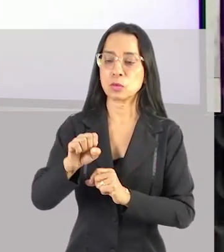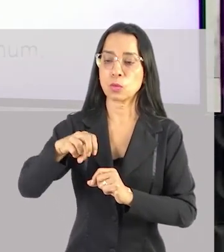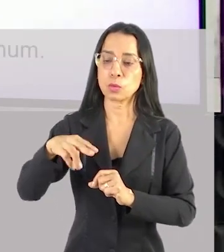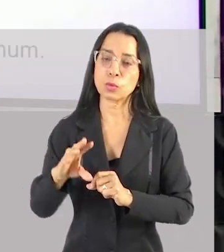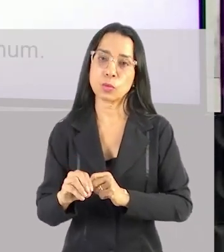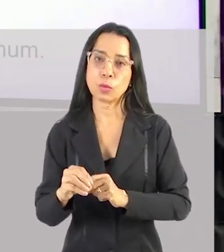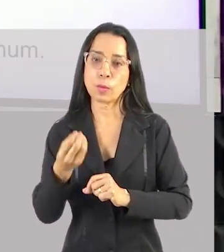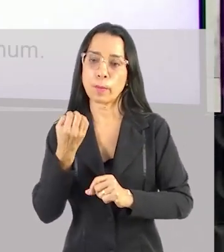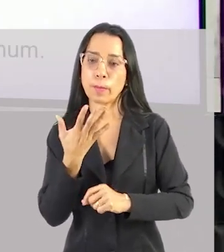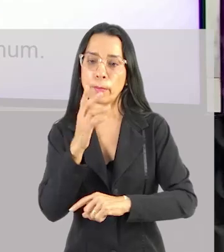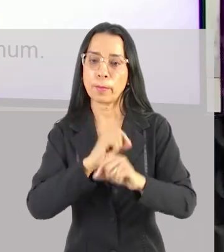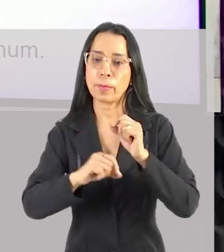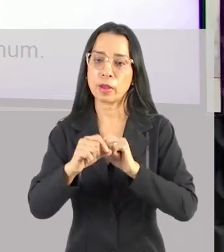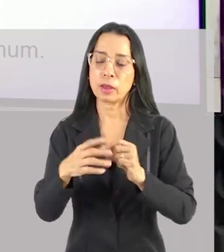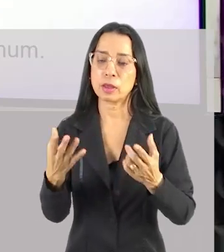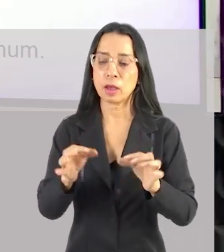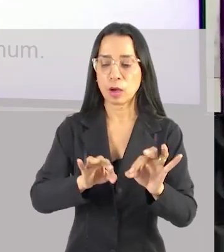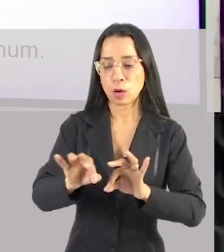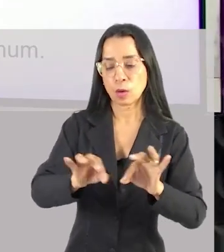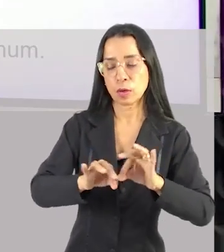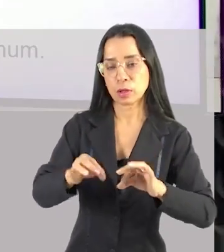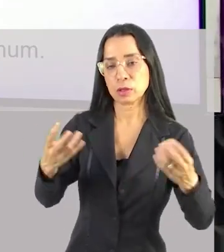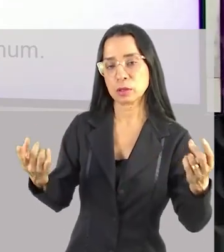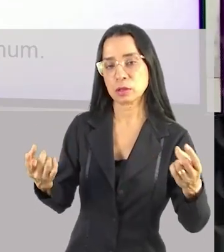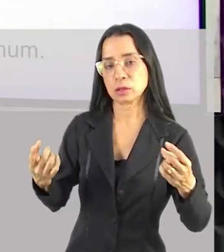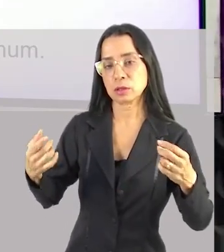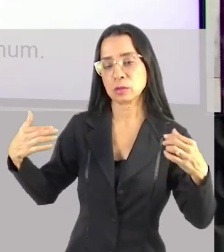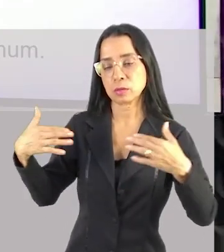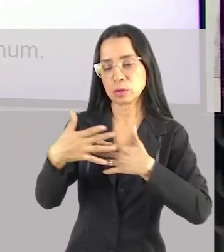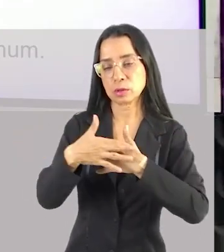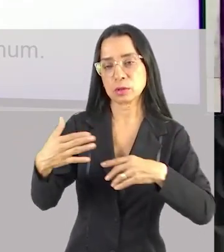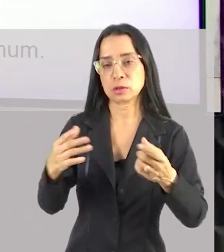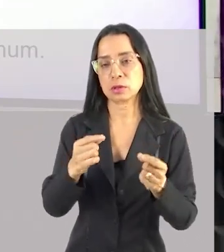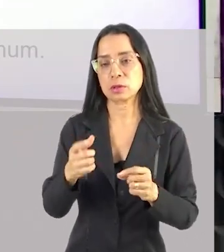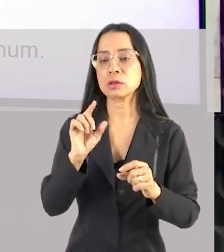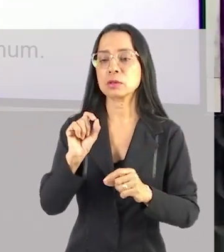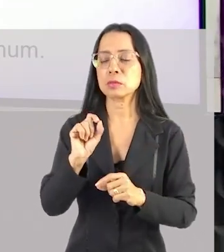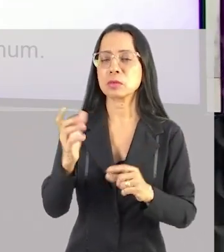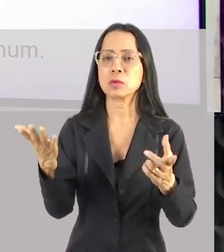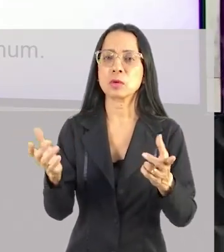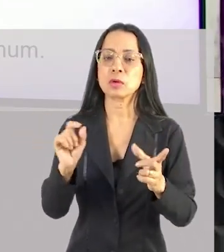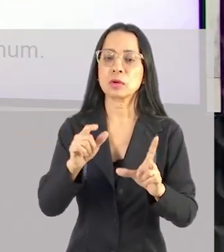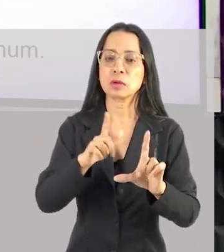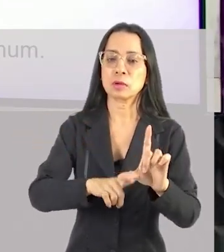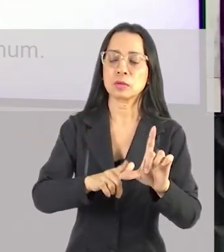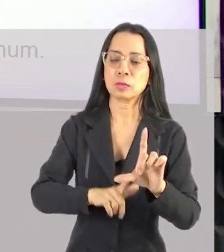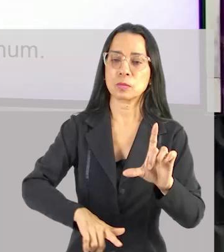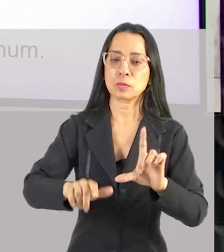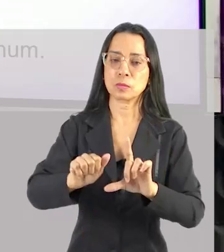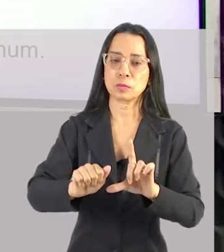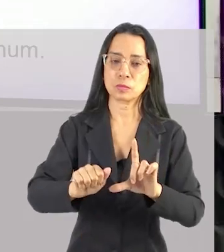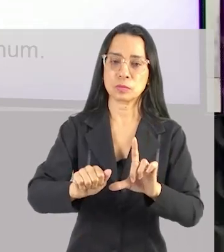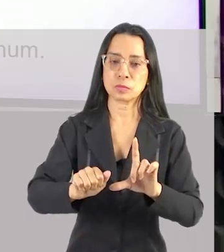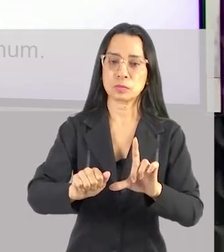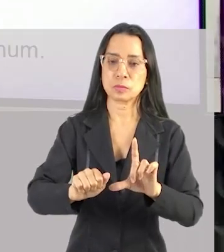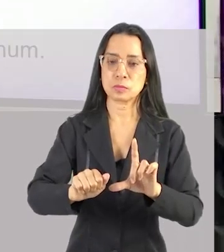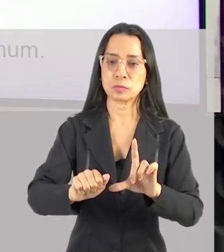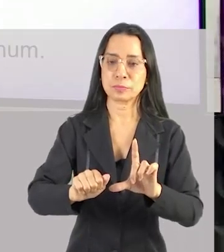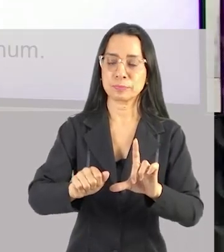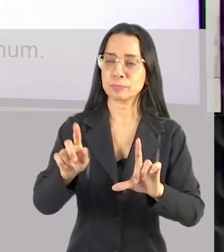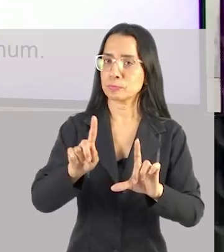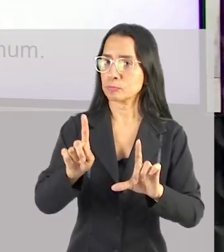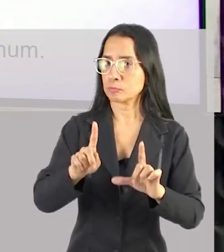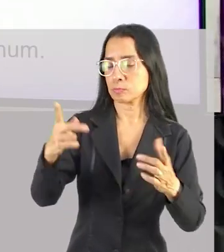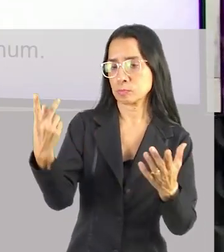polis pressupõe o quê? O bem dos indivíduos consiste em cada um perseguir seus interesses?